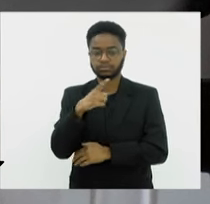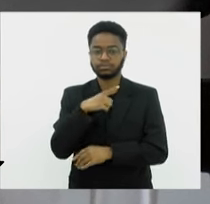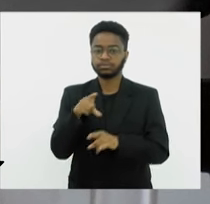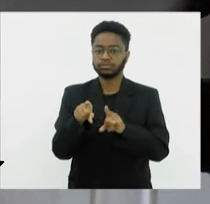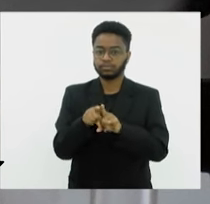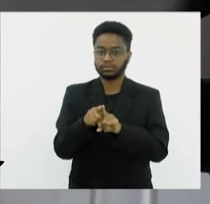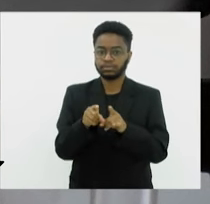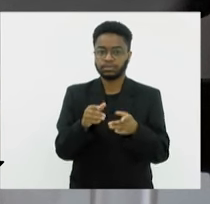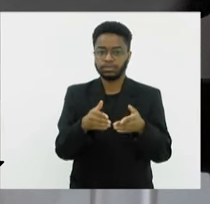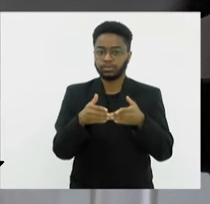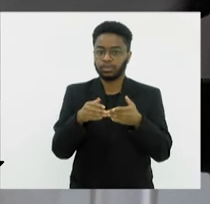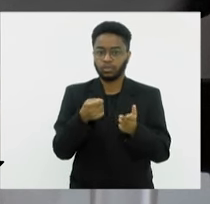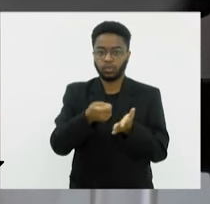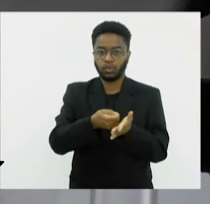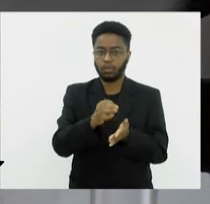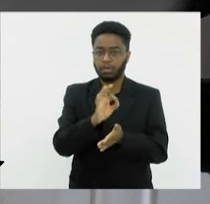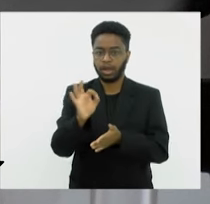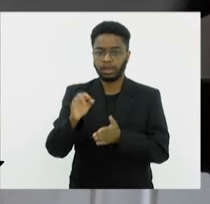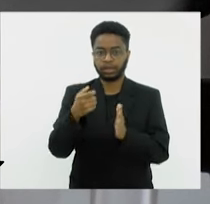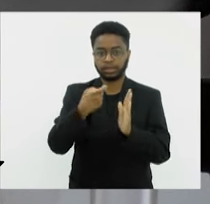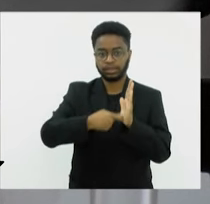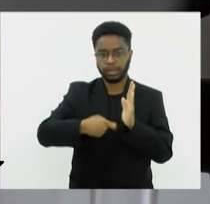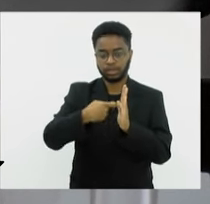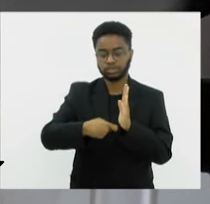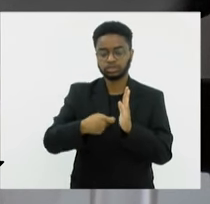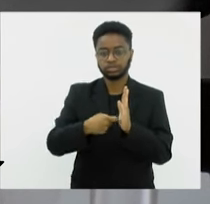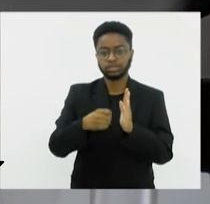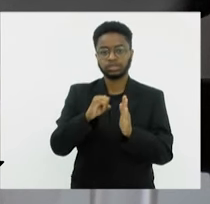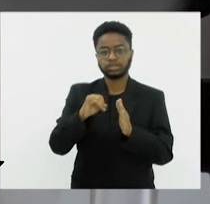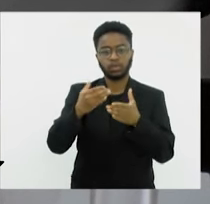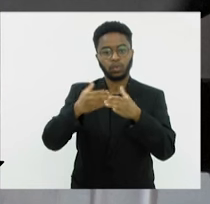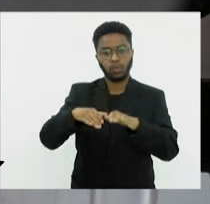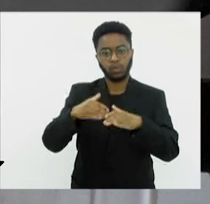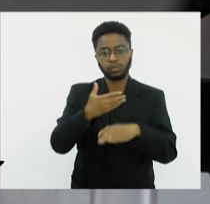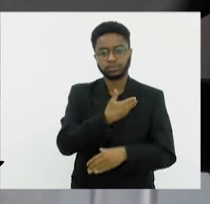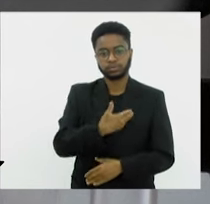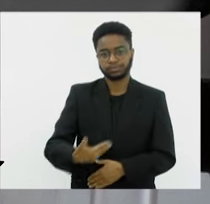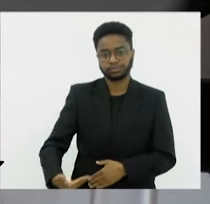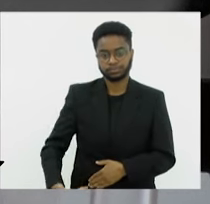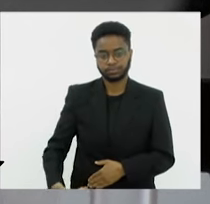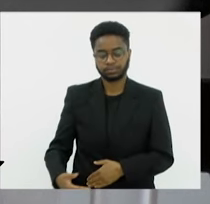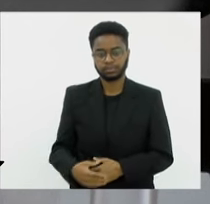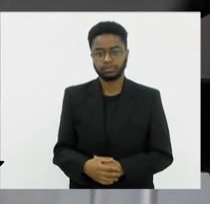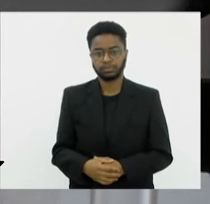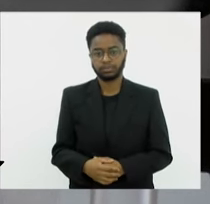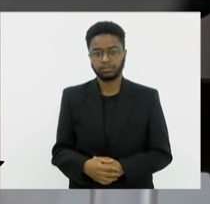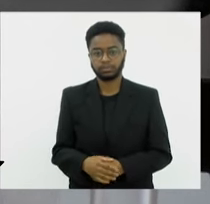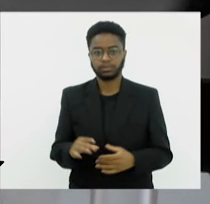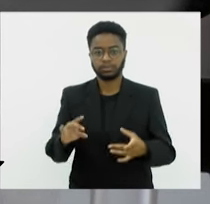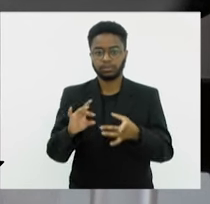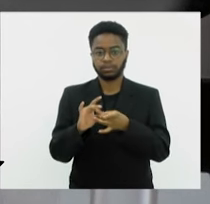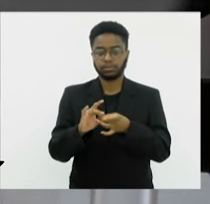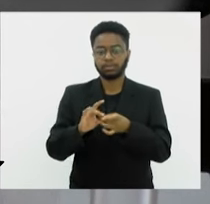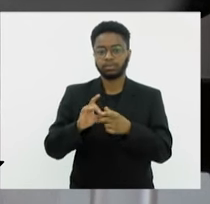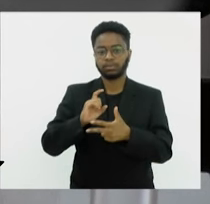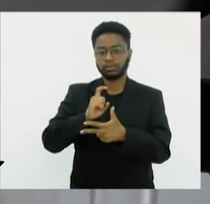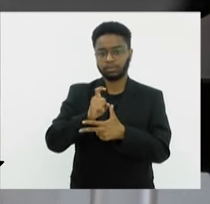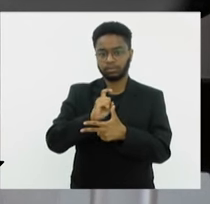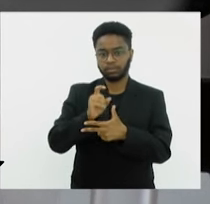isenção de taxas para concursos públicos para o Poder Executivo